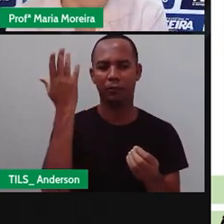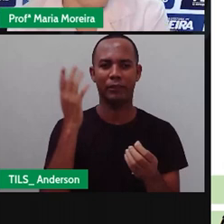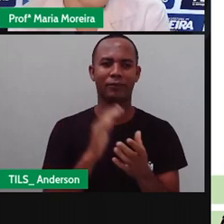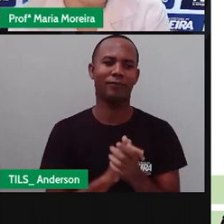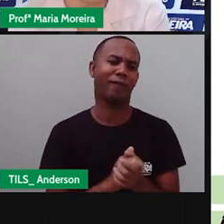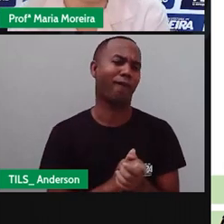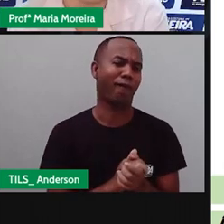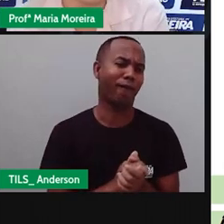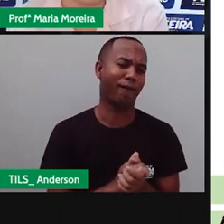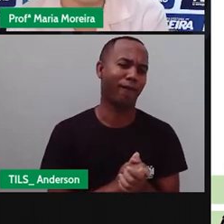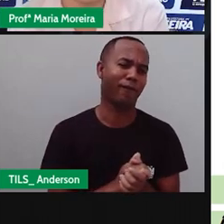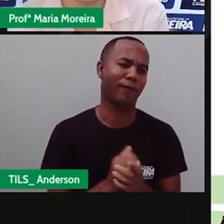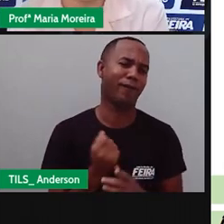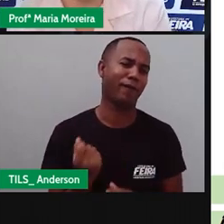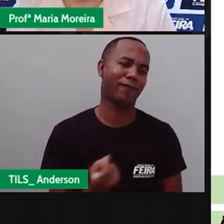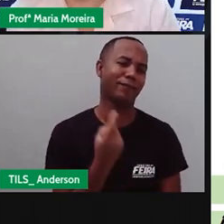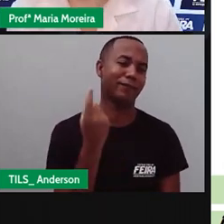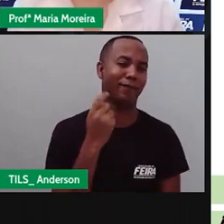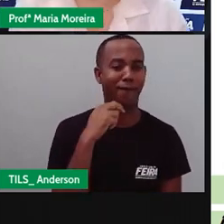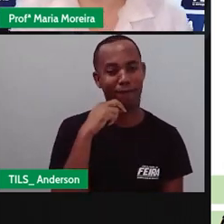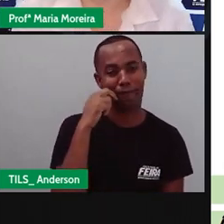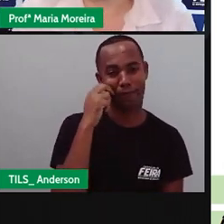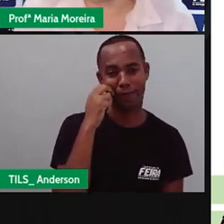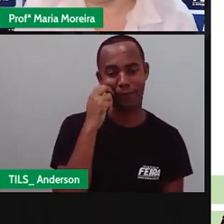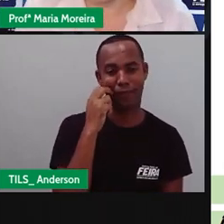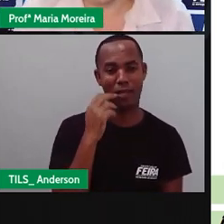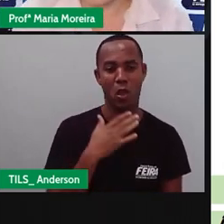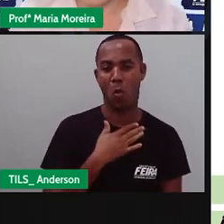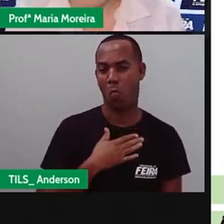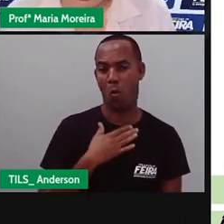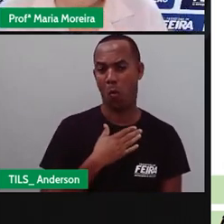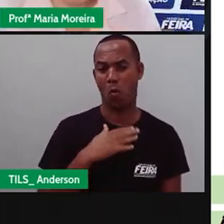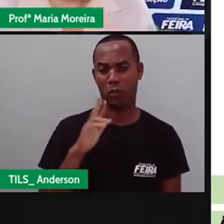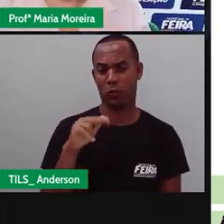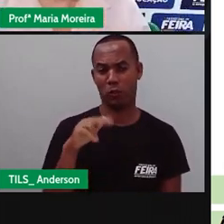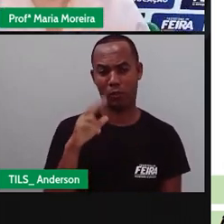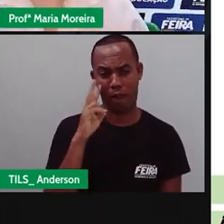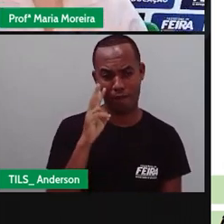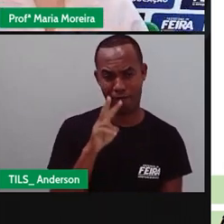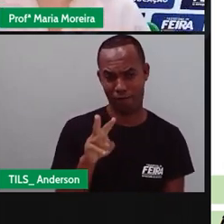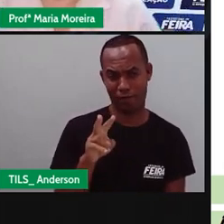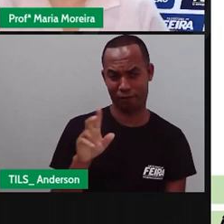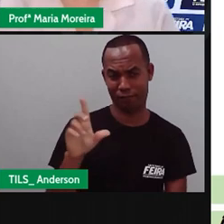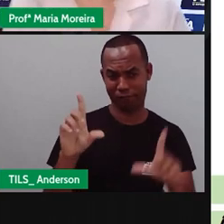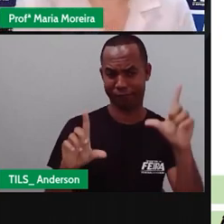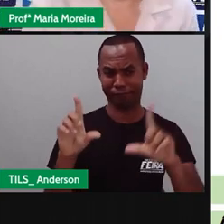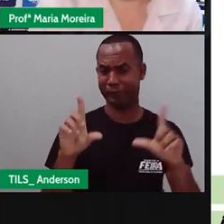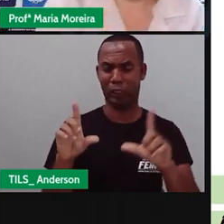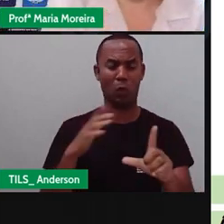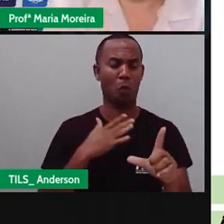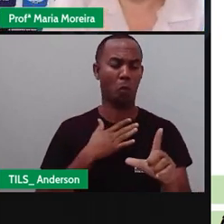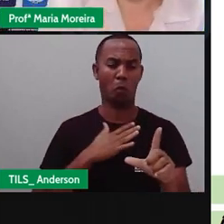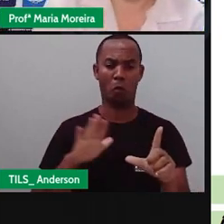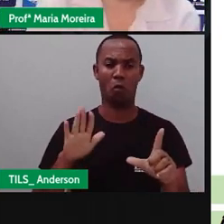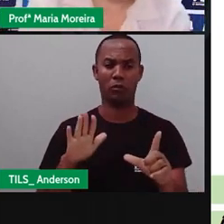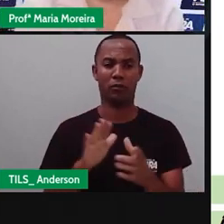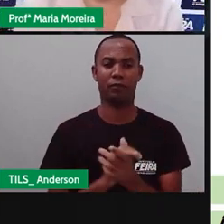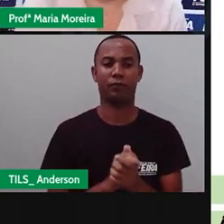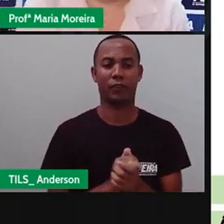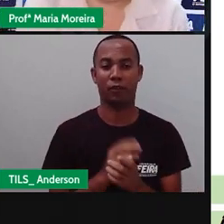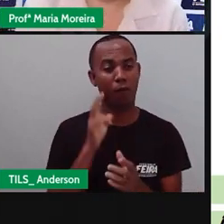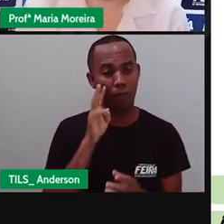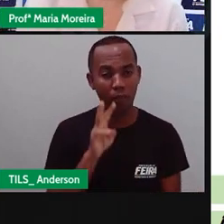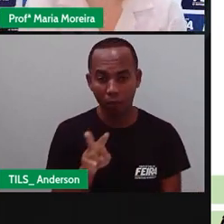é tímido, viu, gente? Queria contar isso para vocês. Ele não gosta de se ver na TV, né, nem na internet, nem em lugar nenhum. Então, ele não